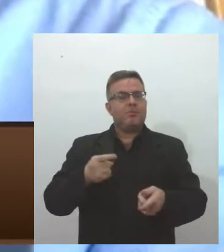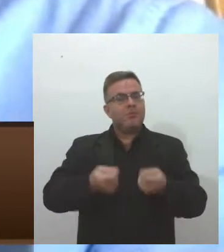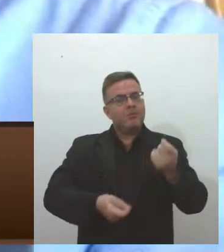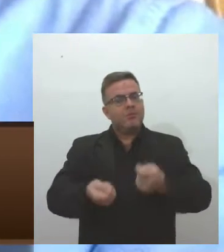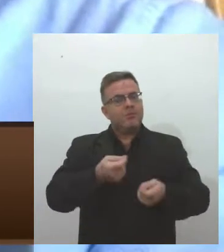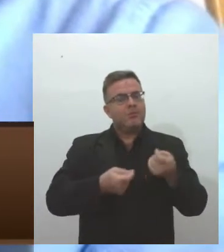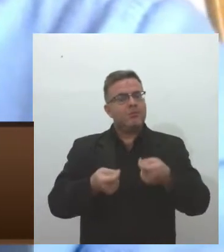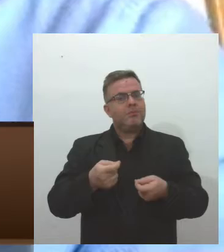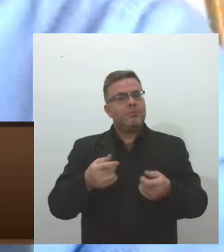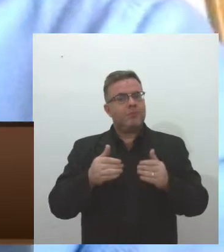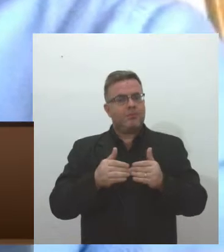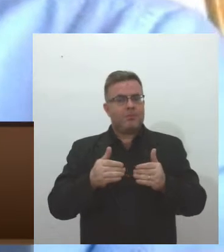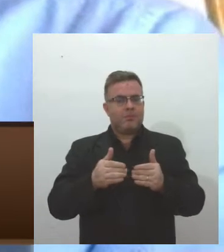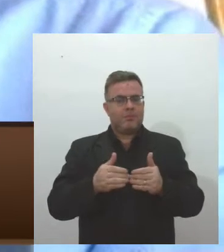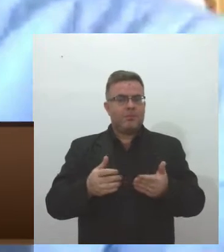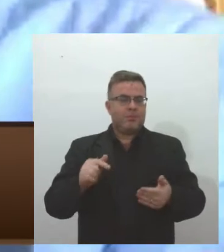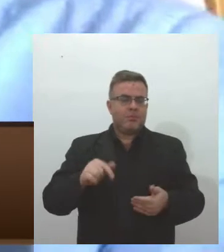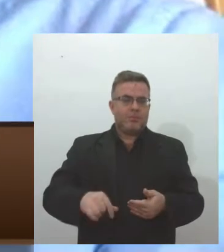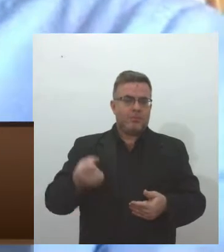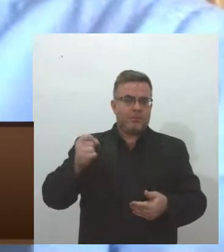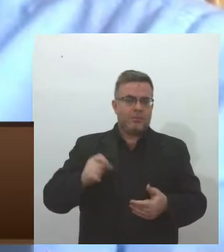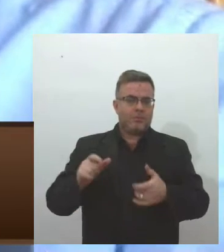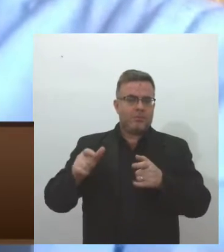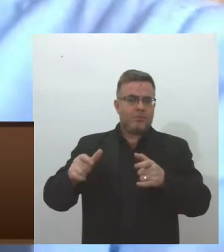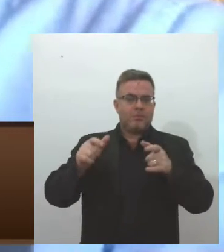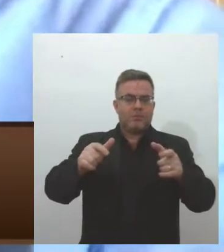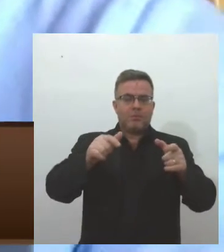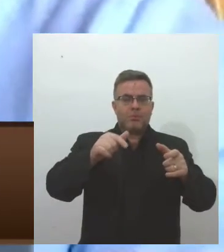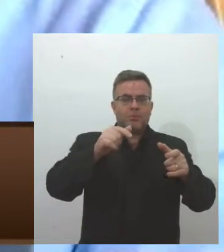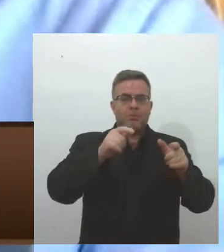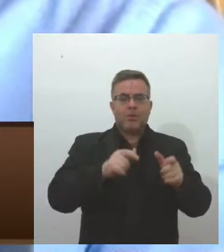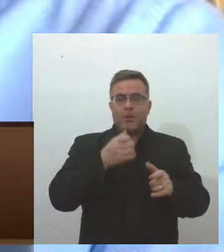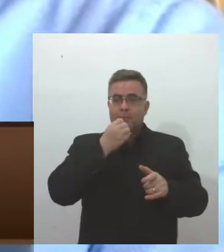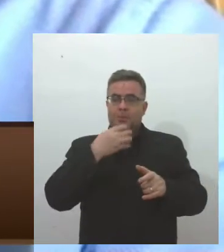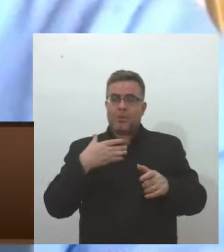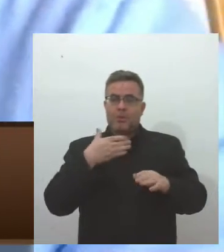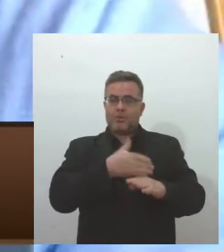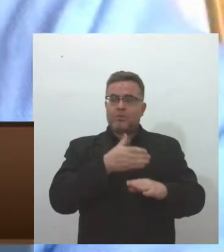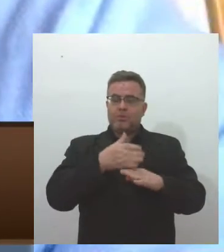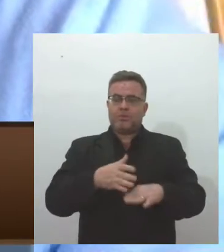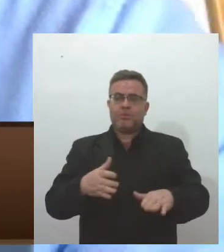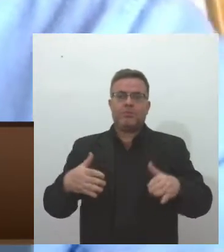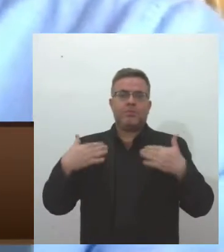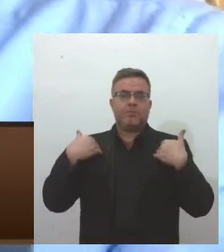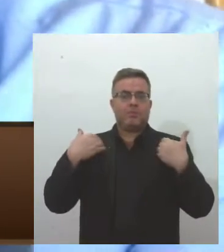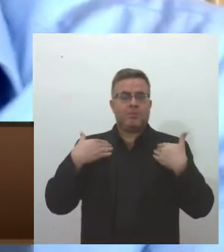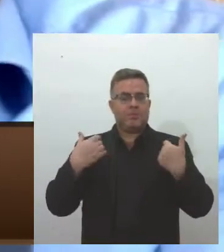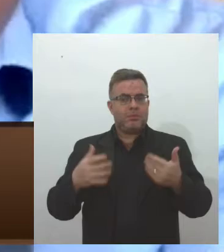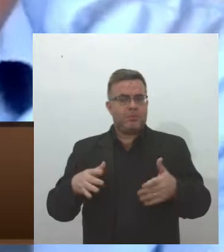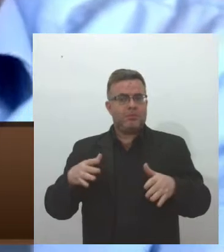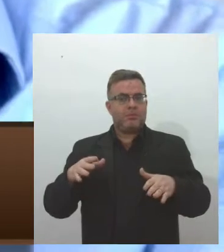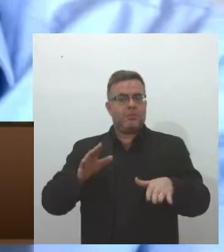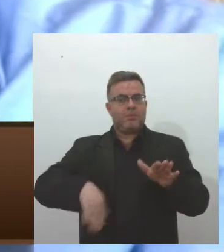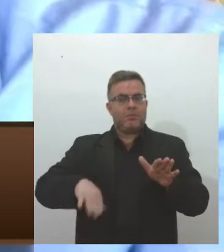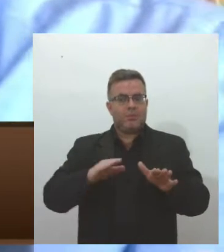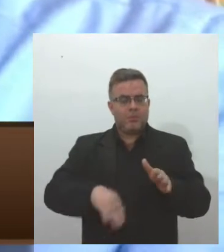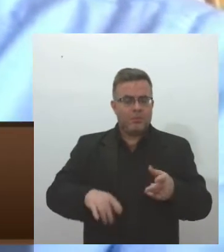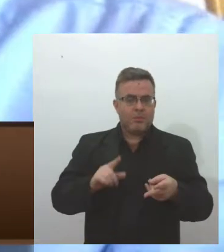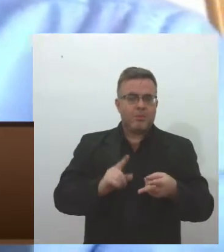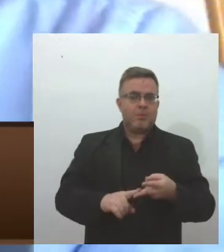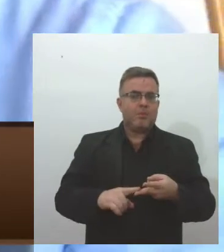já tem destinos consagrados, a exemplo das nossas praias, a exemplo da Foz do Rio São Francisco, das